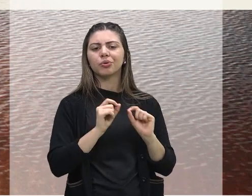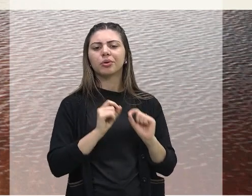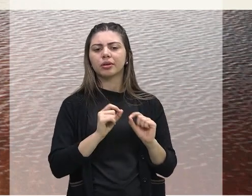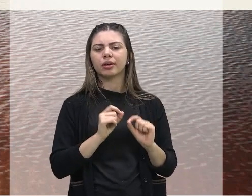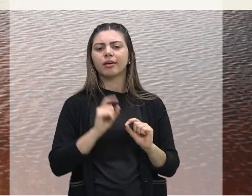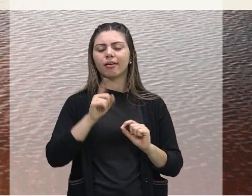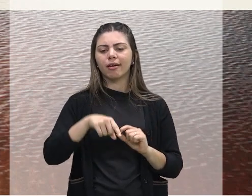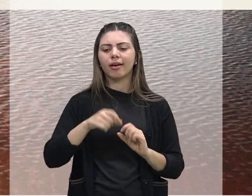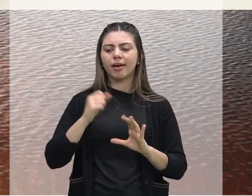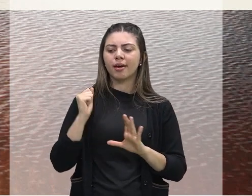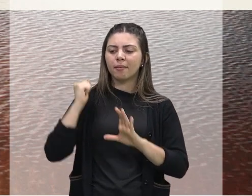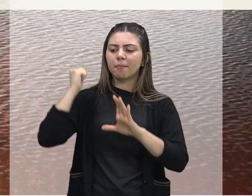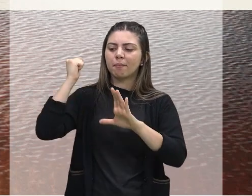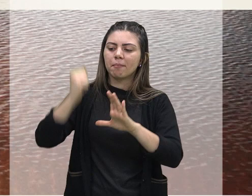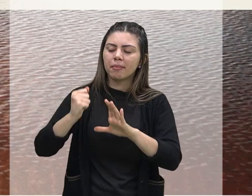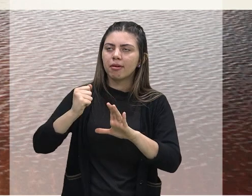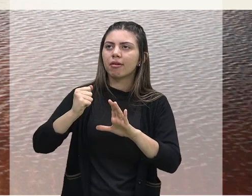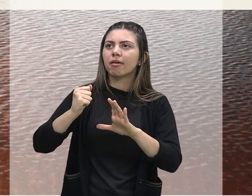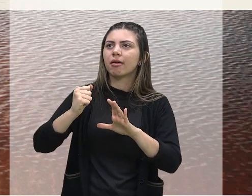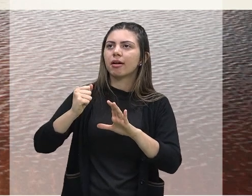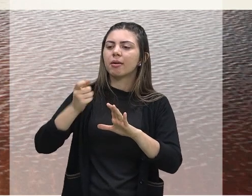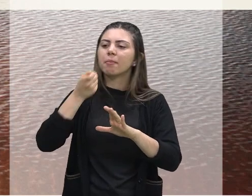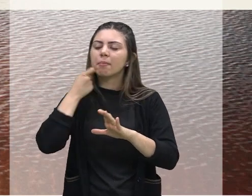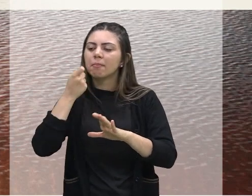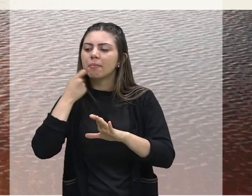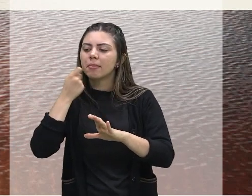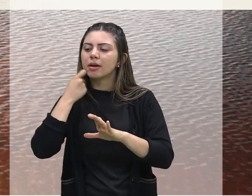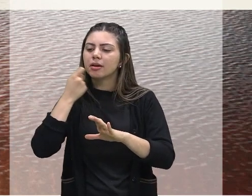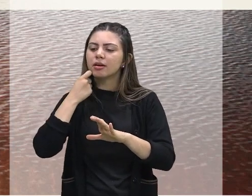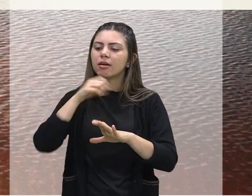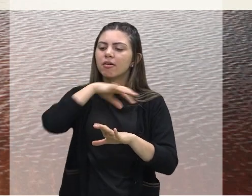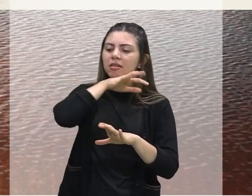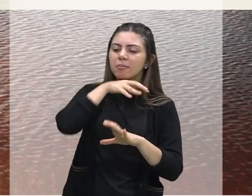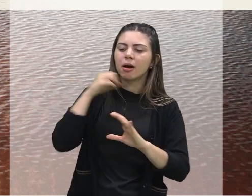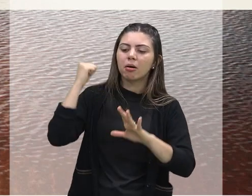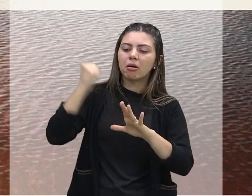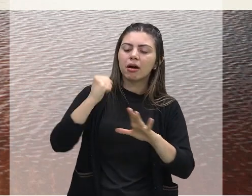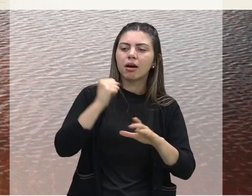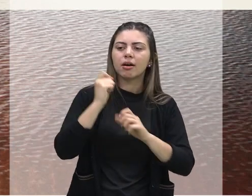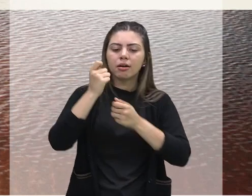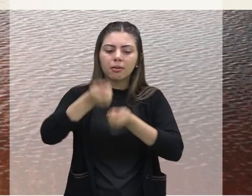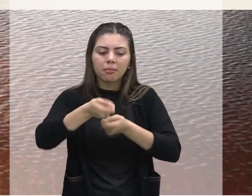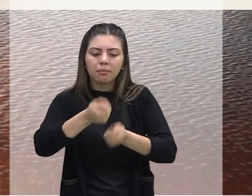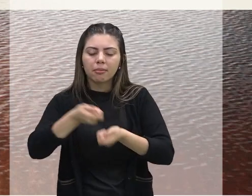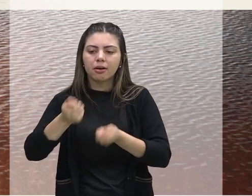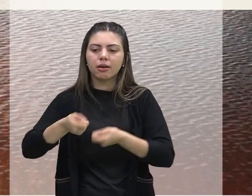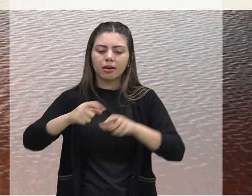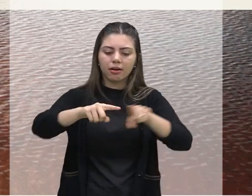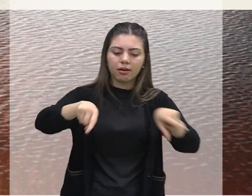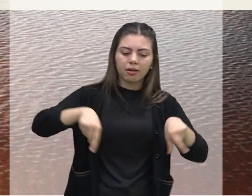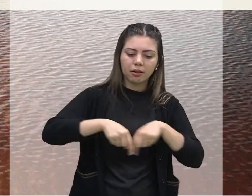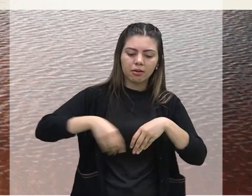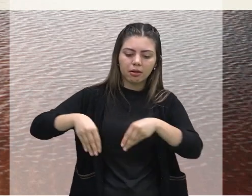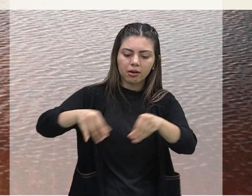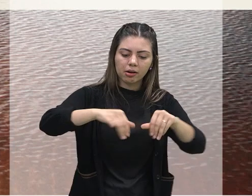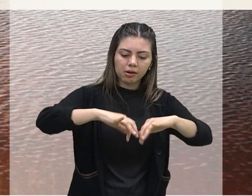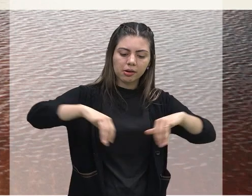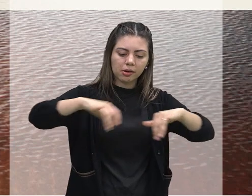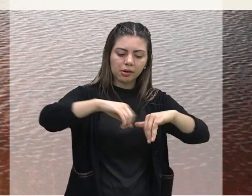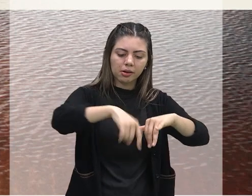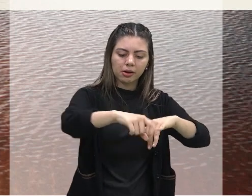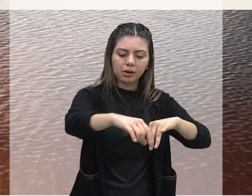da caça, da pesca, né, da valorização ali da terra, não é isso? E também da caça,